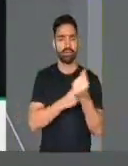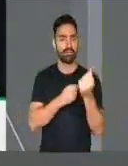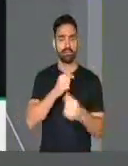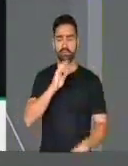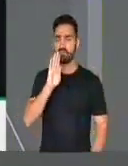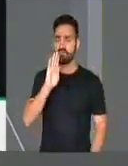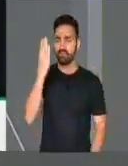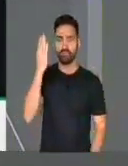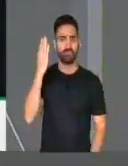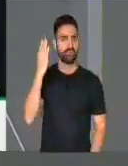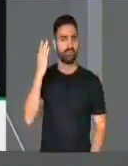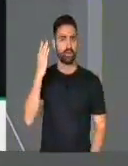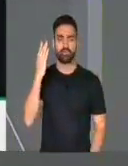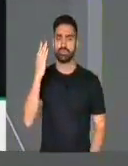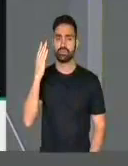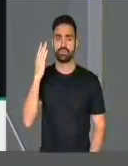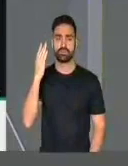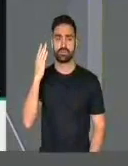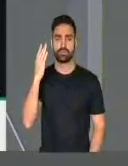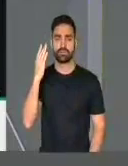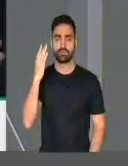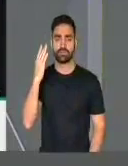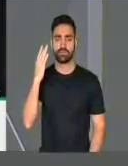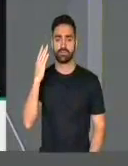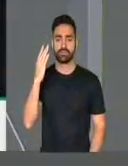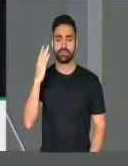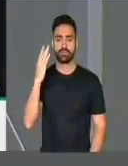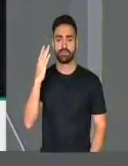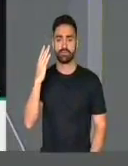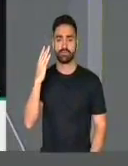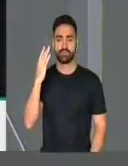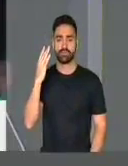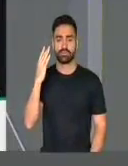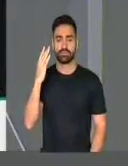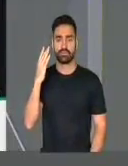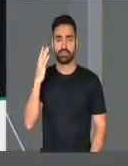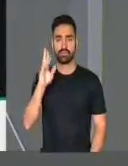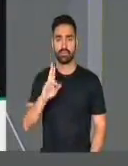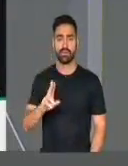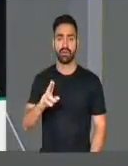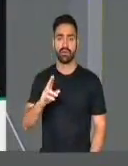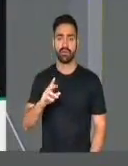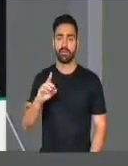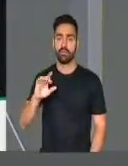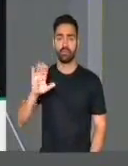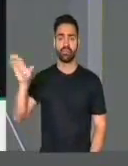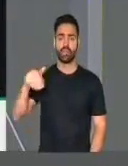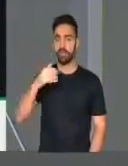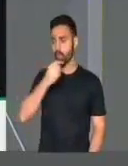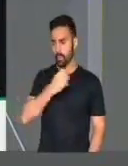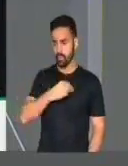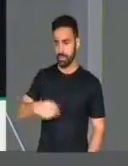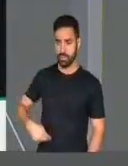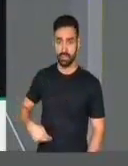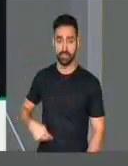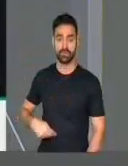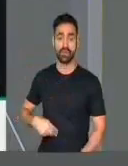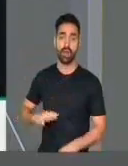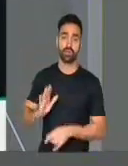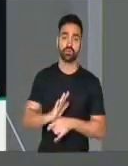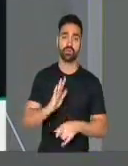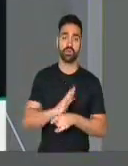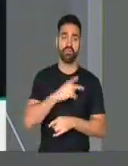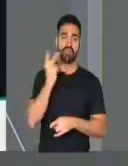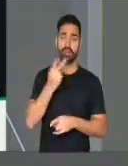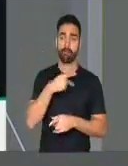na televisão, usando ministros de outras pastas a irem para a televisão ajudar a mentir